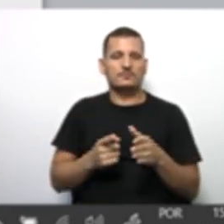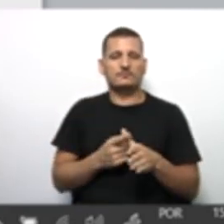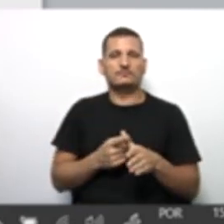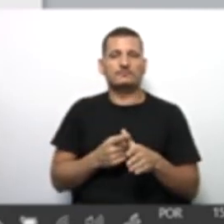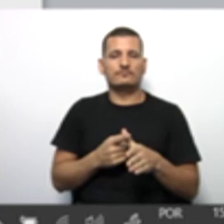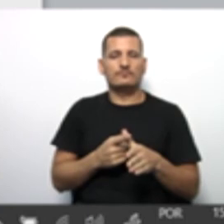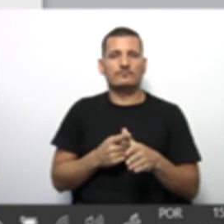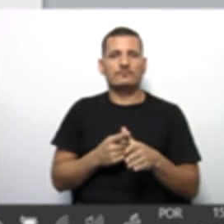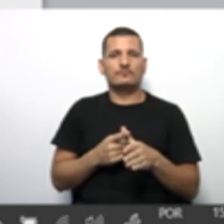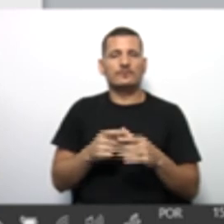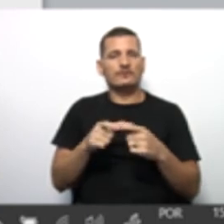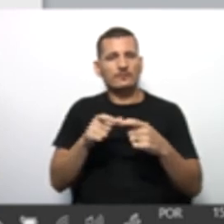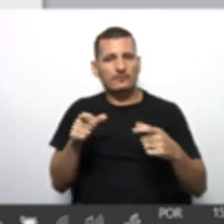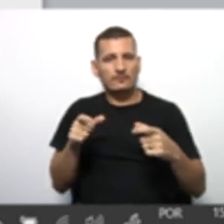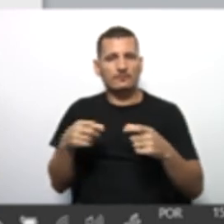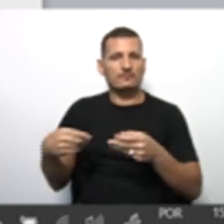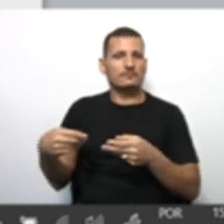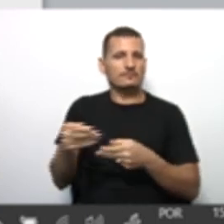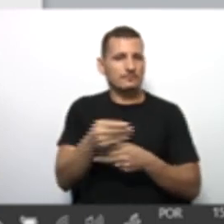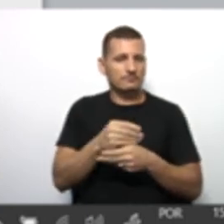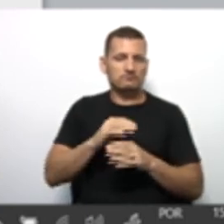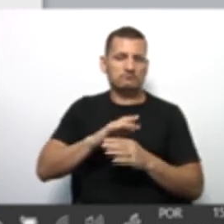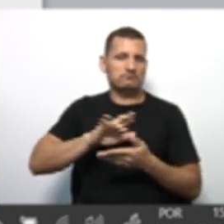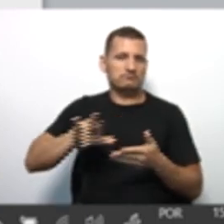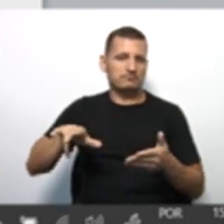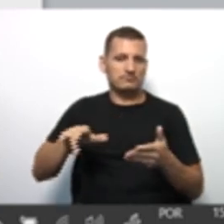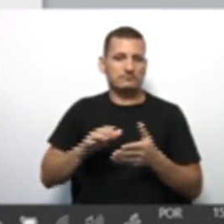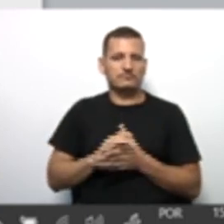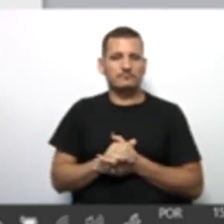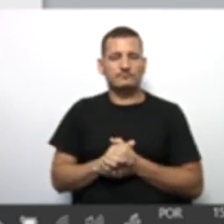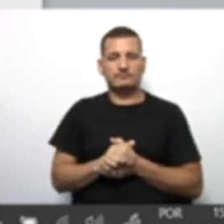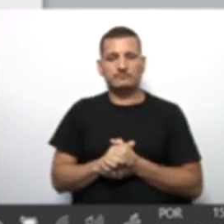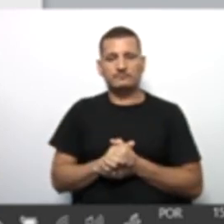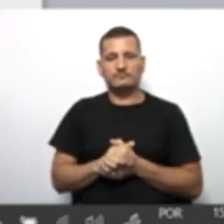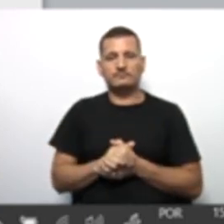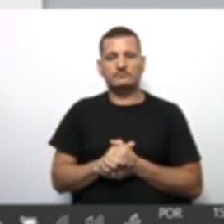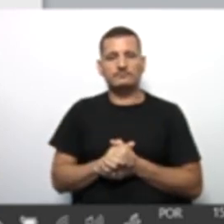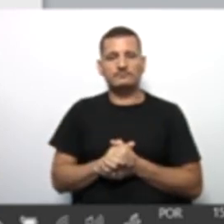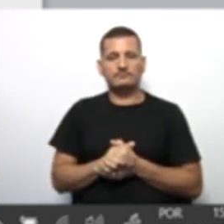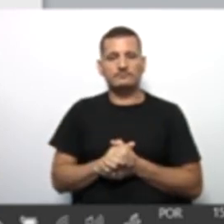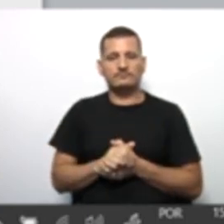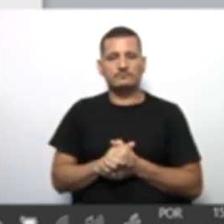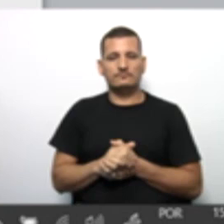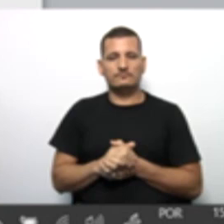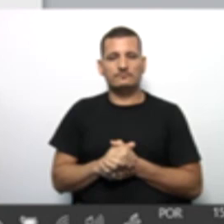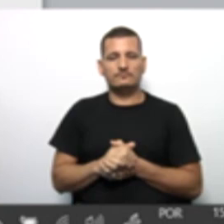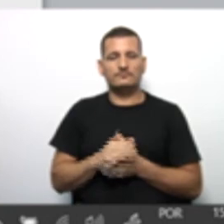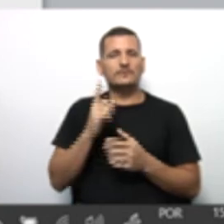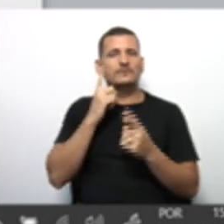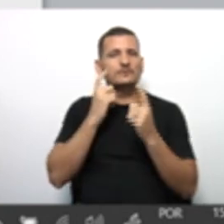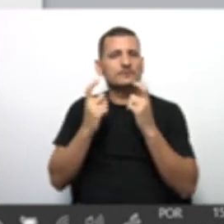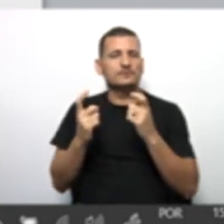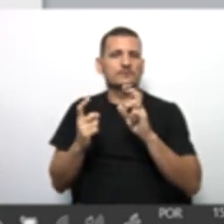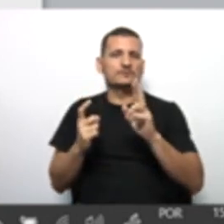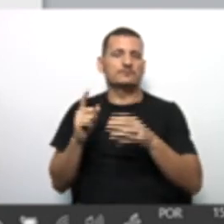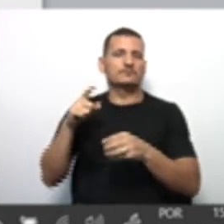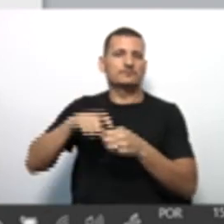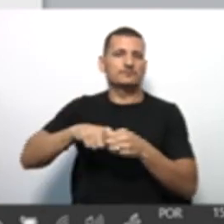né? Do nosso projeto? É a festa. Nosso produto é a nossa festa de colação de grau,